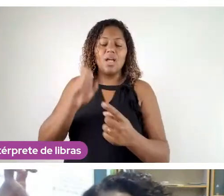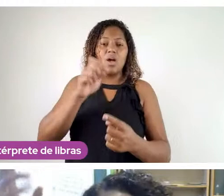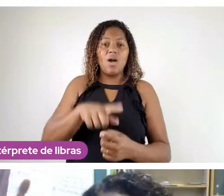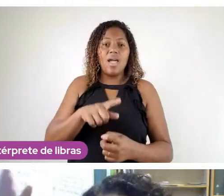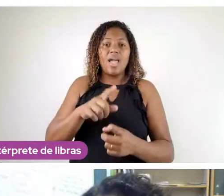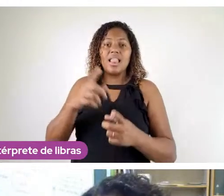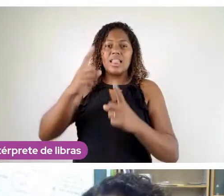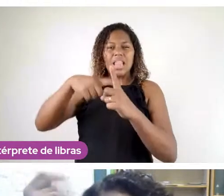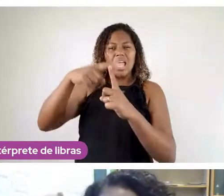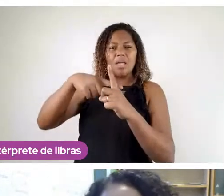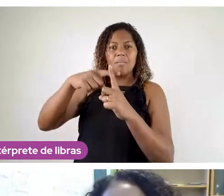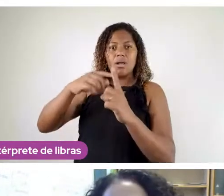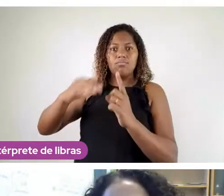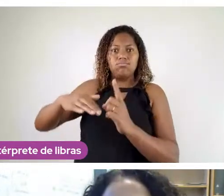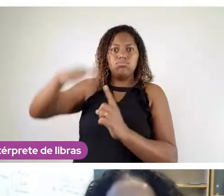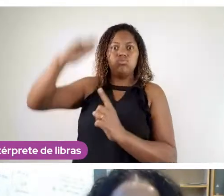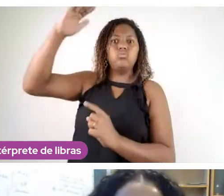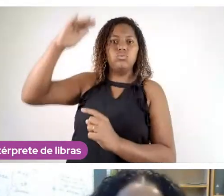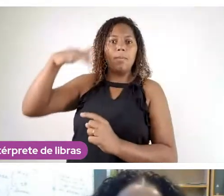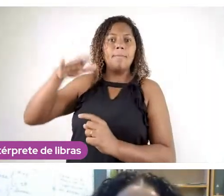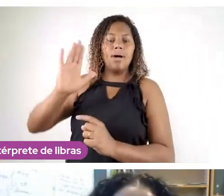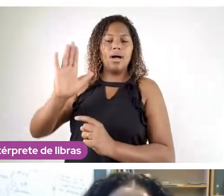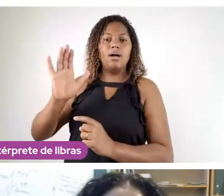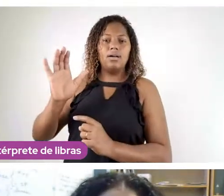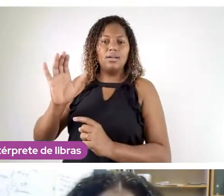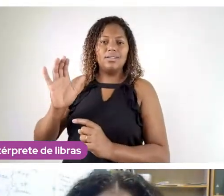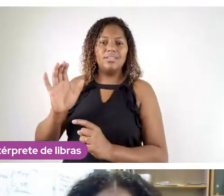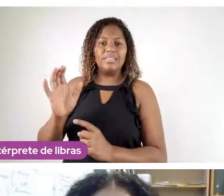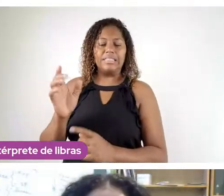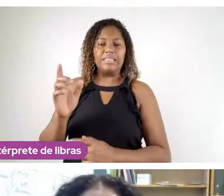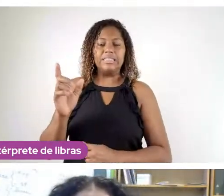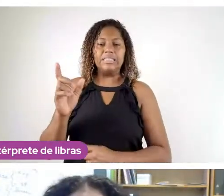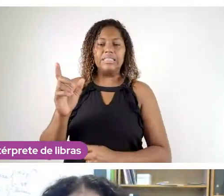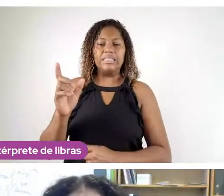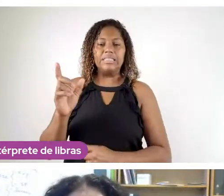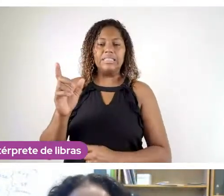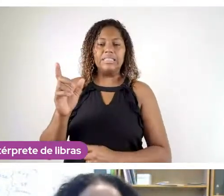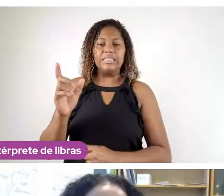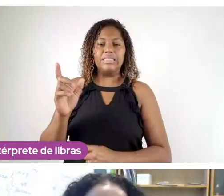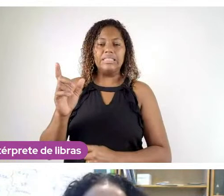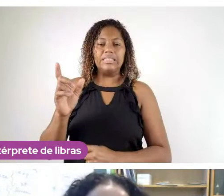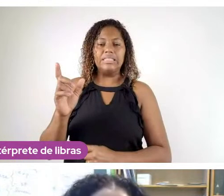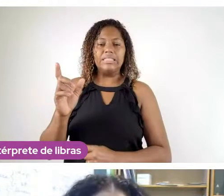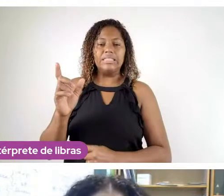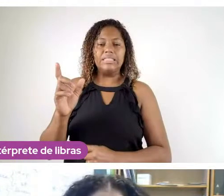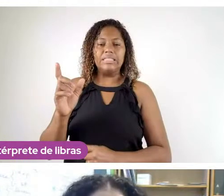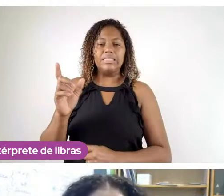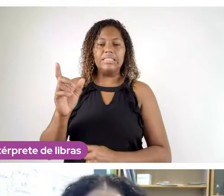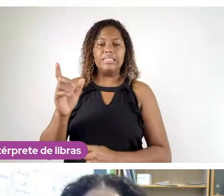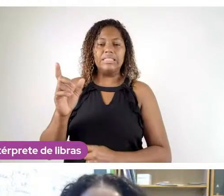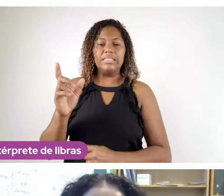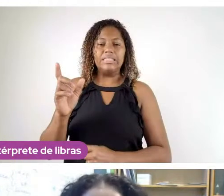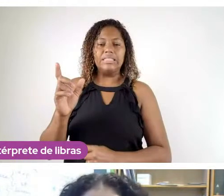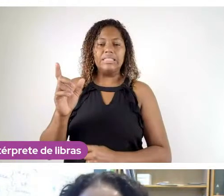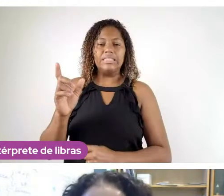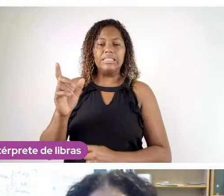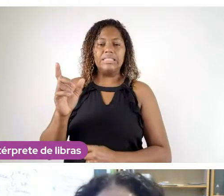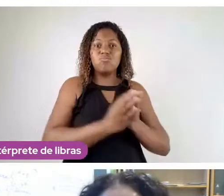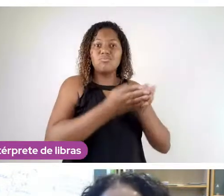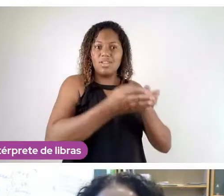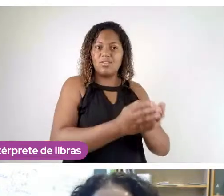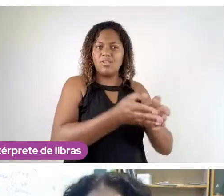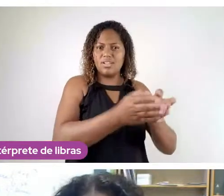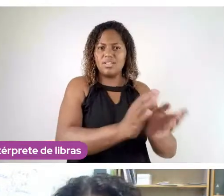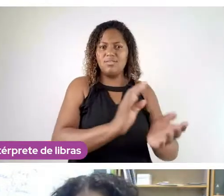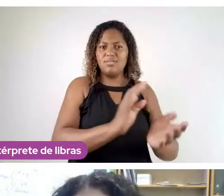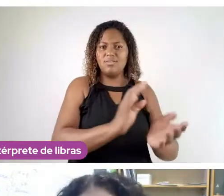elevada. Aí tem as florações na área costeira. Então, está tudo interligado, não é só uma única coisa,